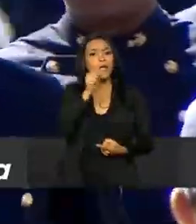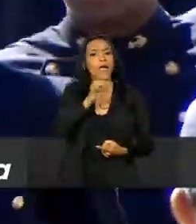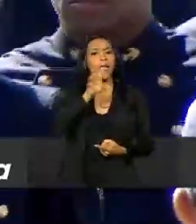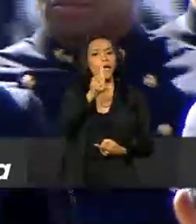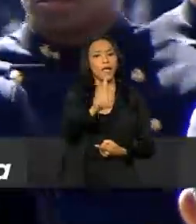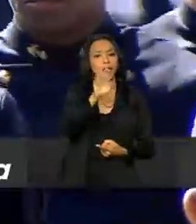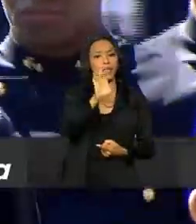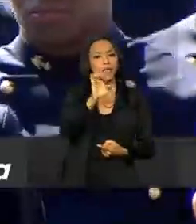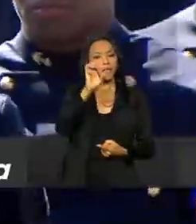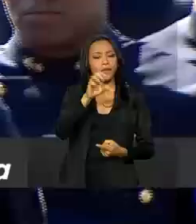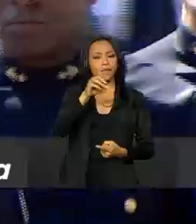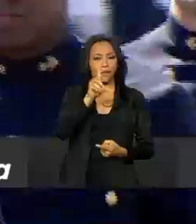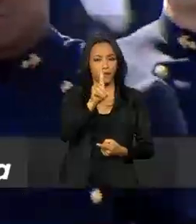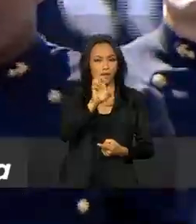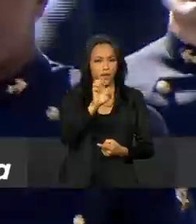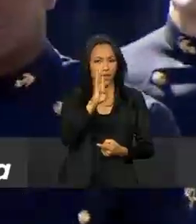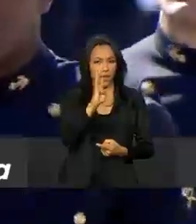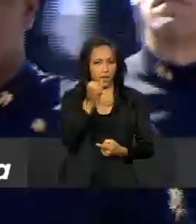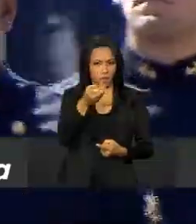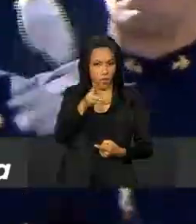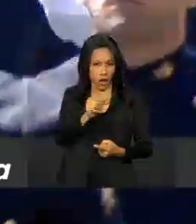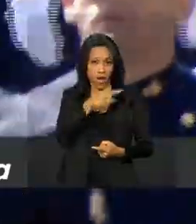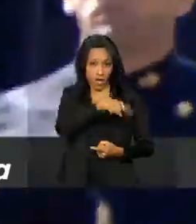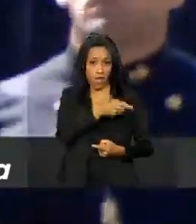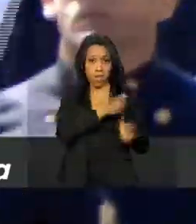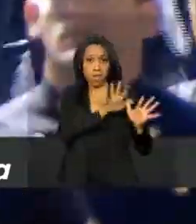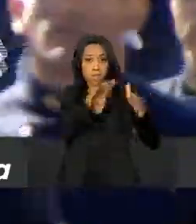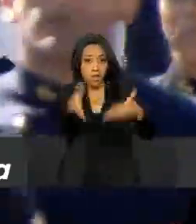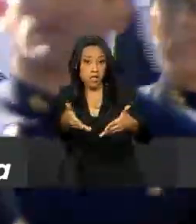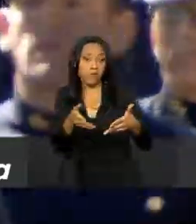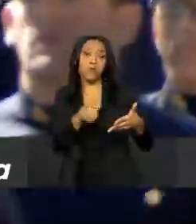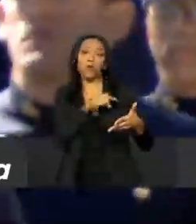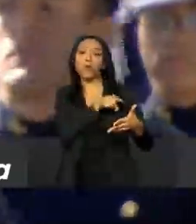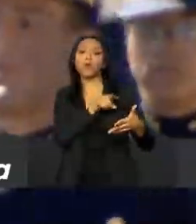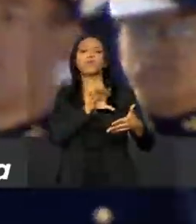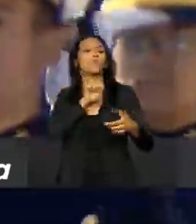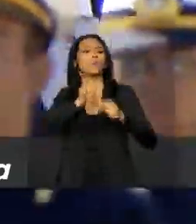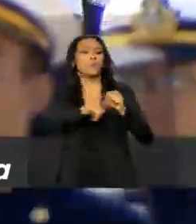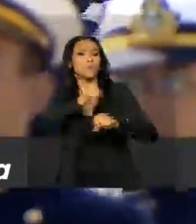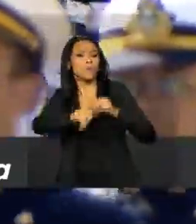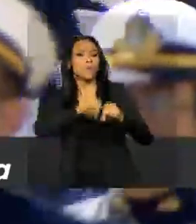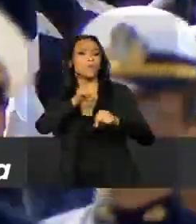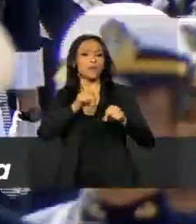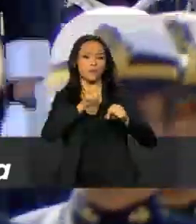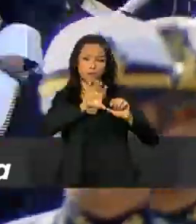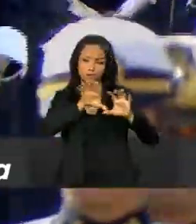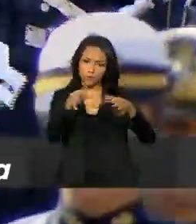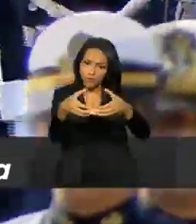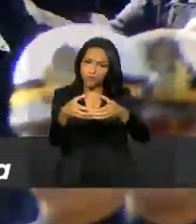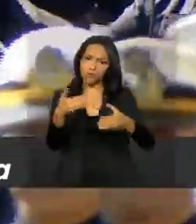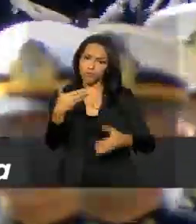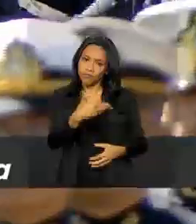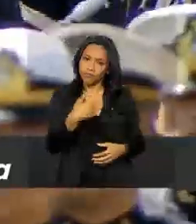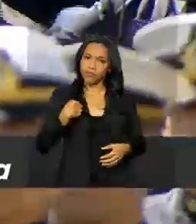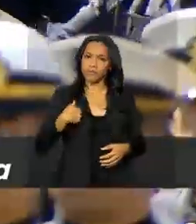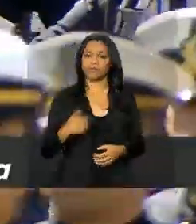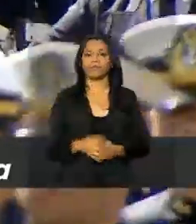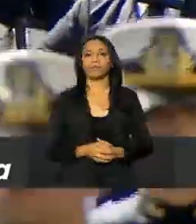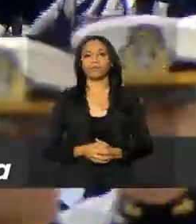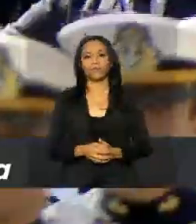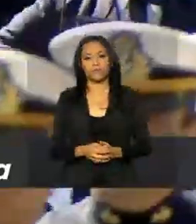Navais, que participou de uma operação de paz. Ela participou de um contingente da Minustar. Nossa, que